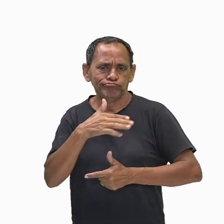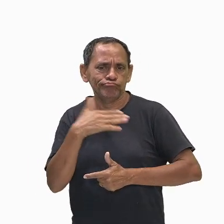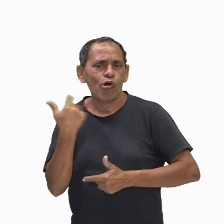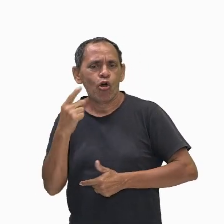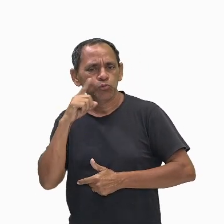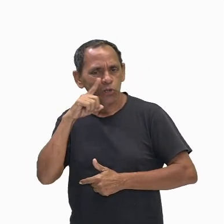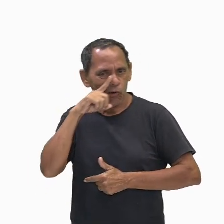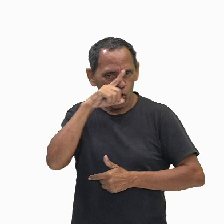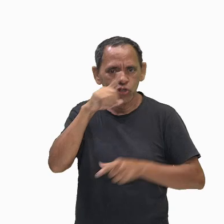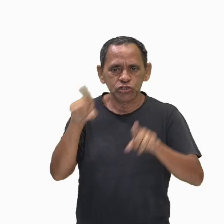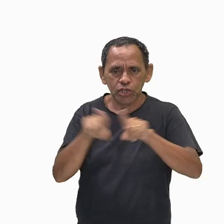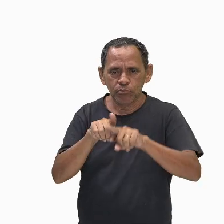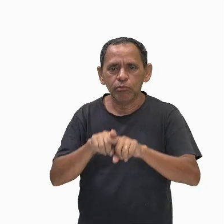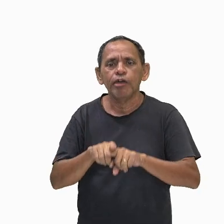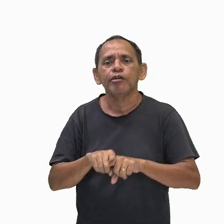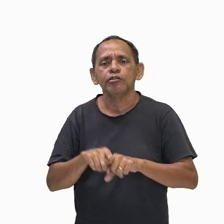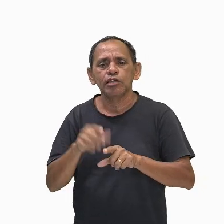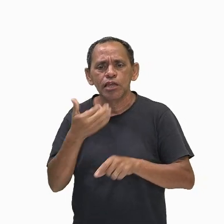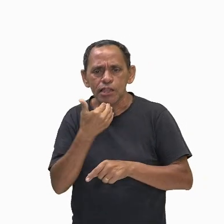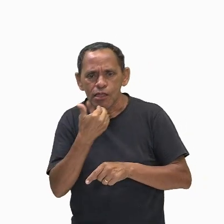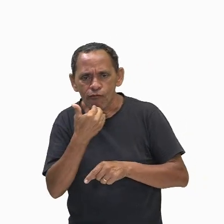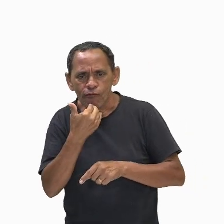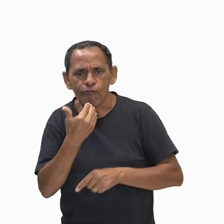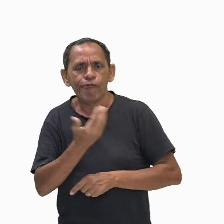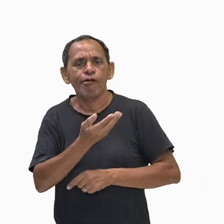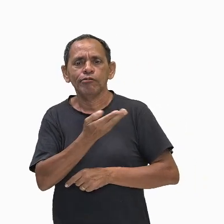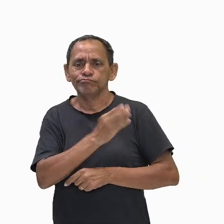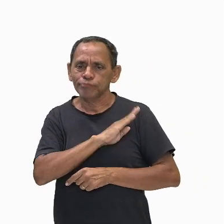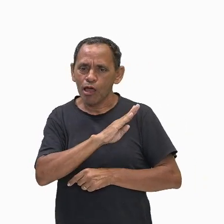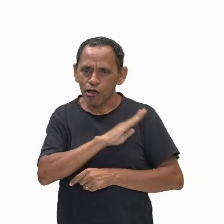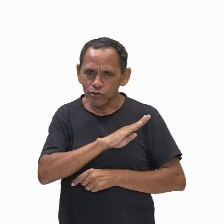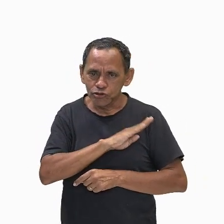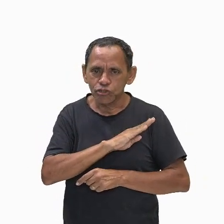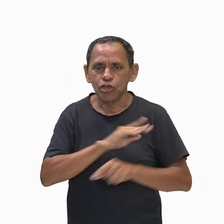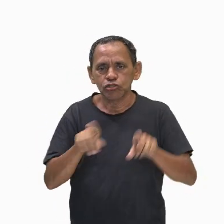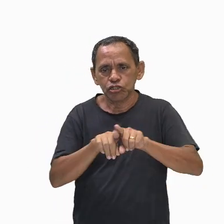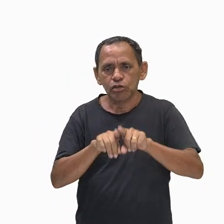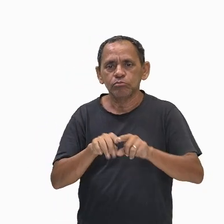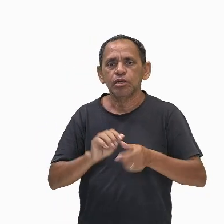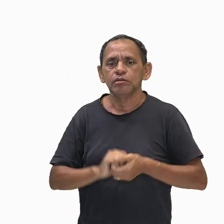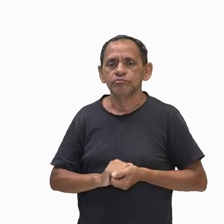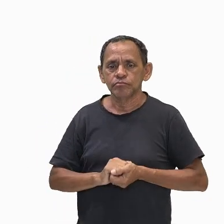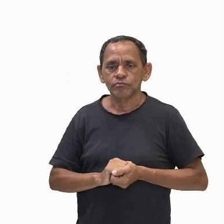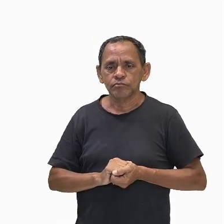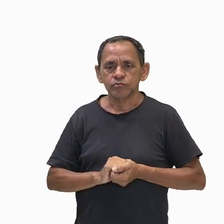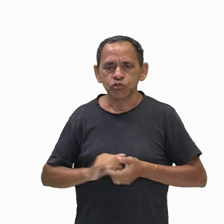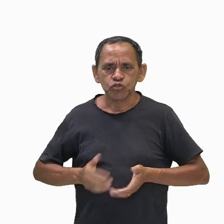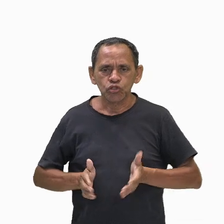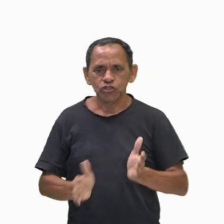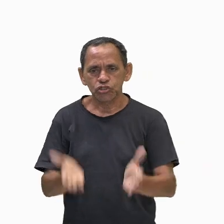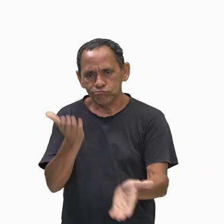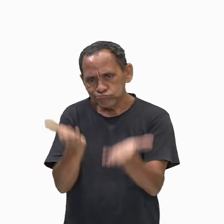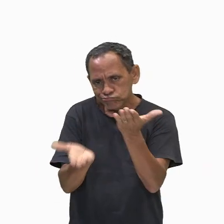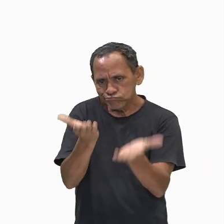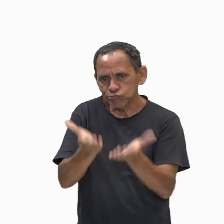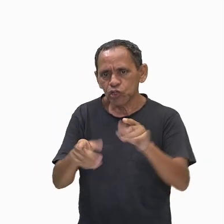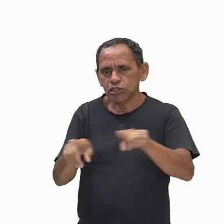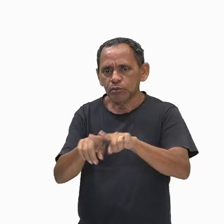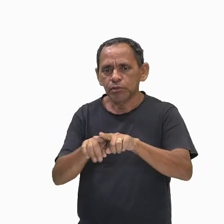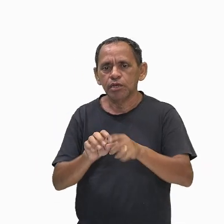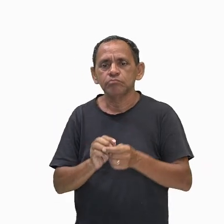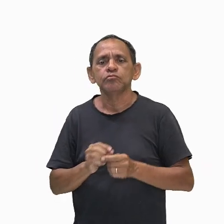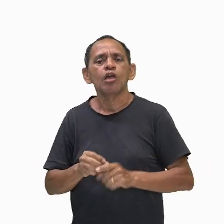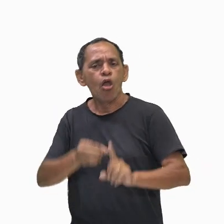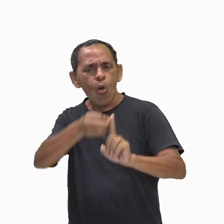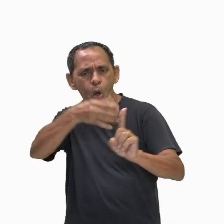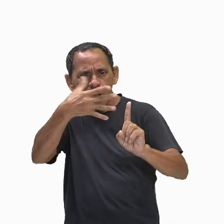defeitos cardíacos, defeitos do tubo neural e baixo peso ao nascer. Temos a síndrome de Patau, que ocorre na trissomia